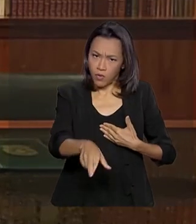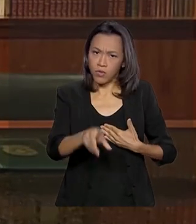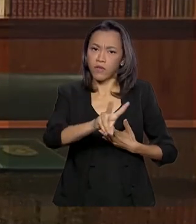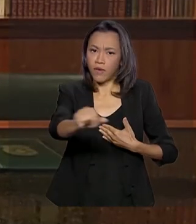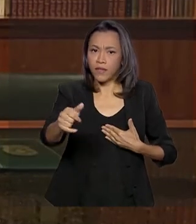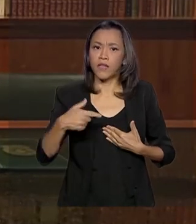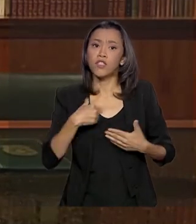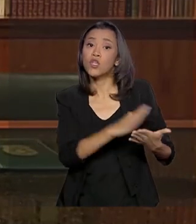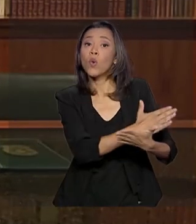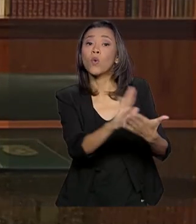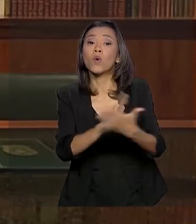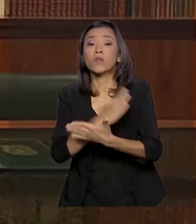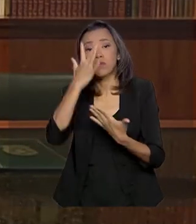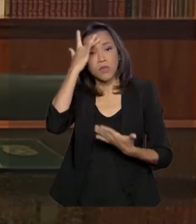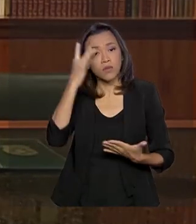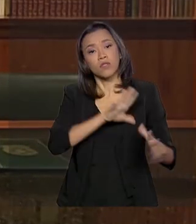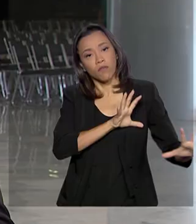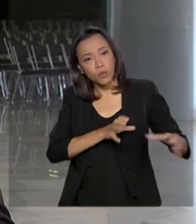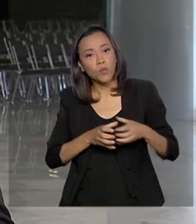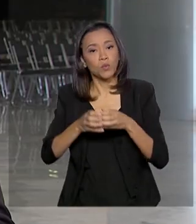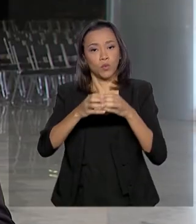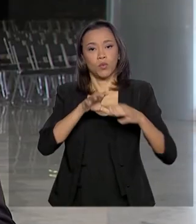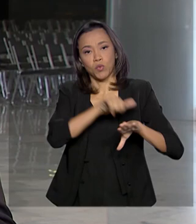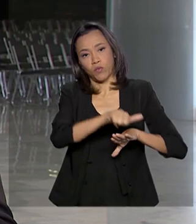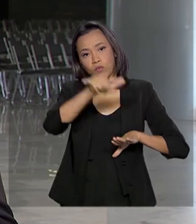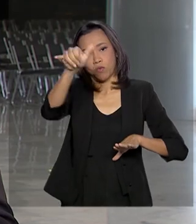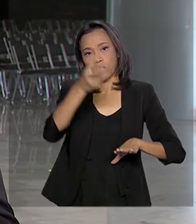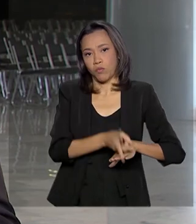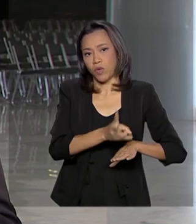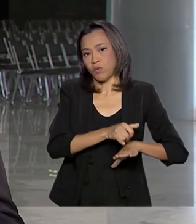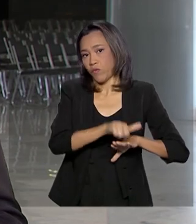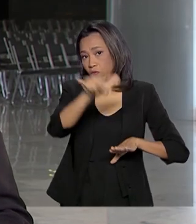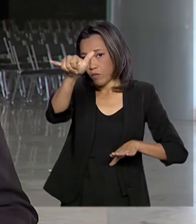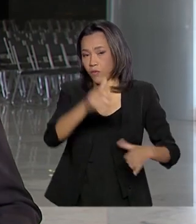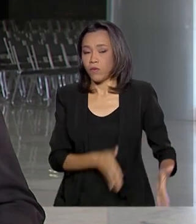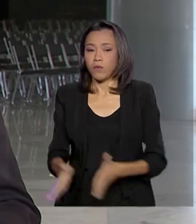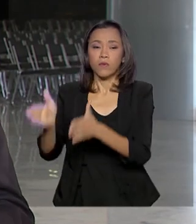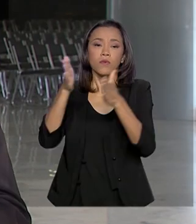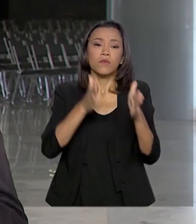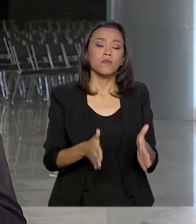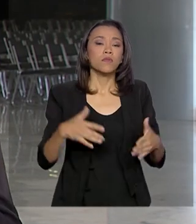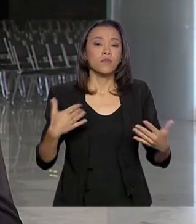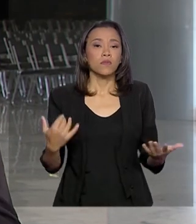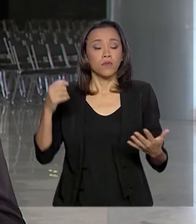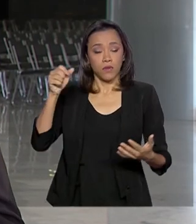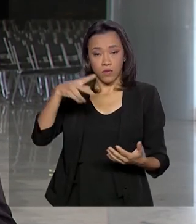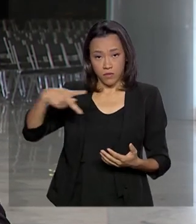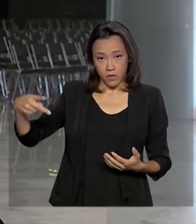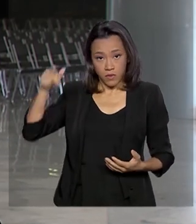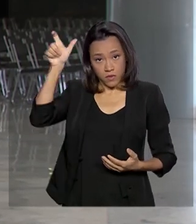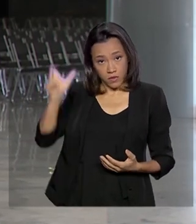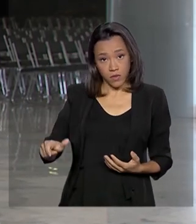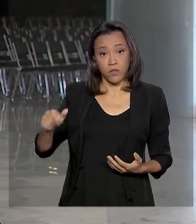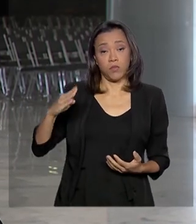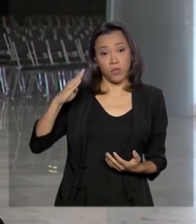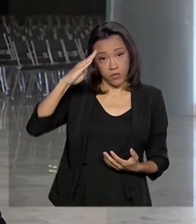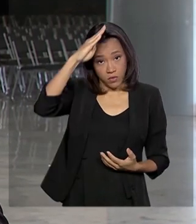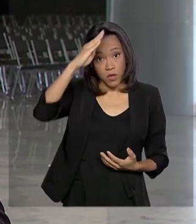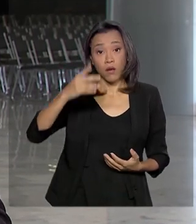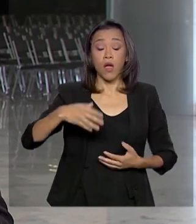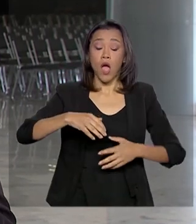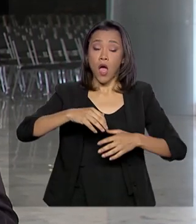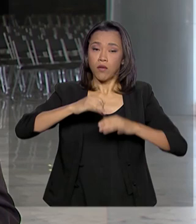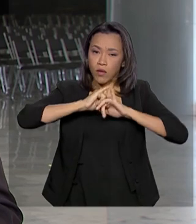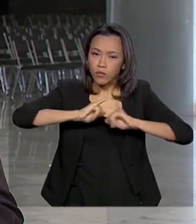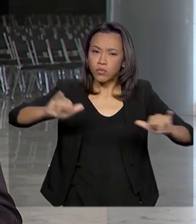de mais algumas pessoas que estiveram comigo e o presidente jair bolsonaro também fez ontem um pronunciamento em